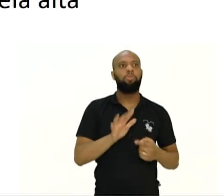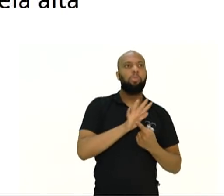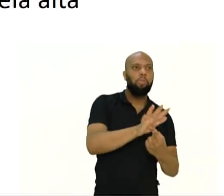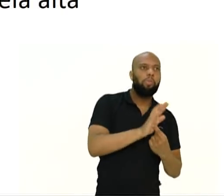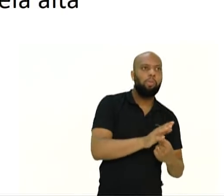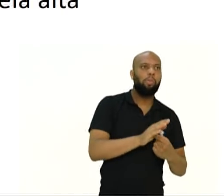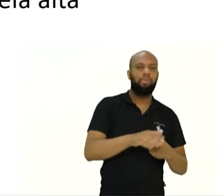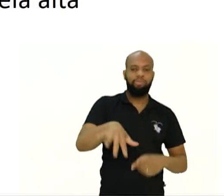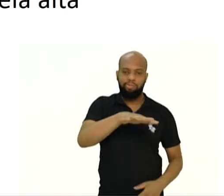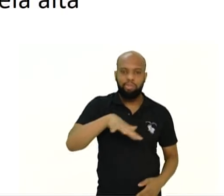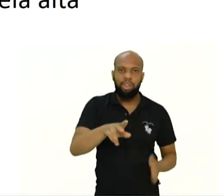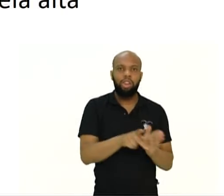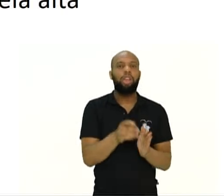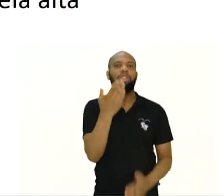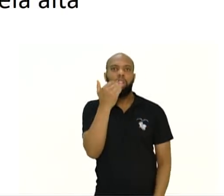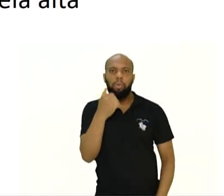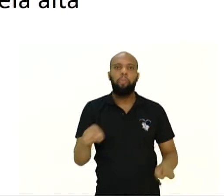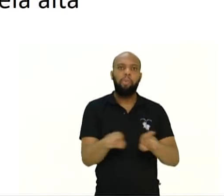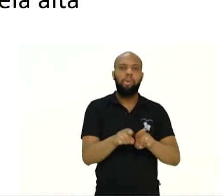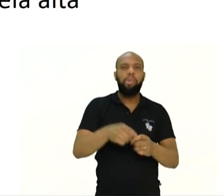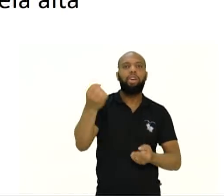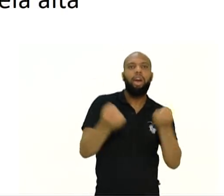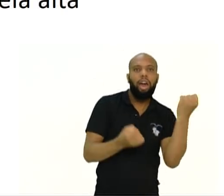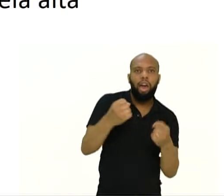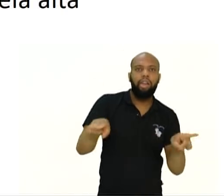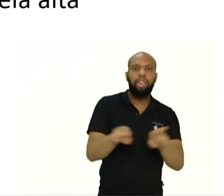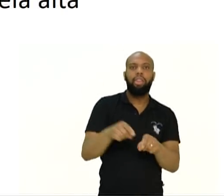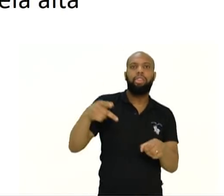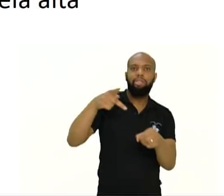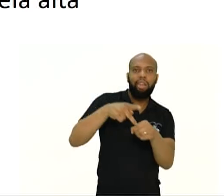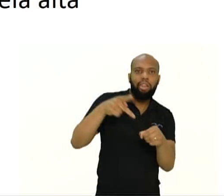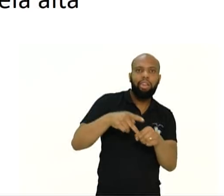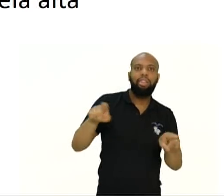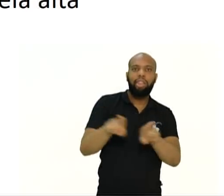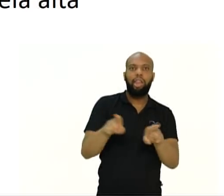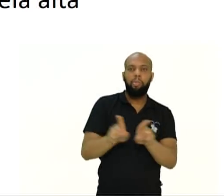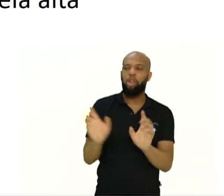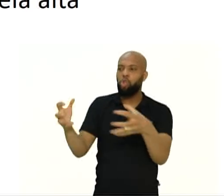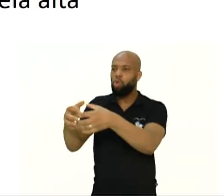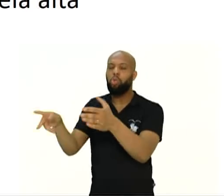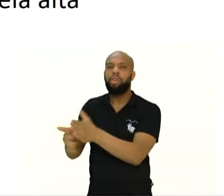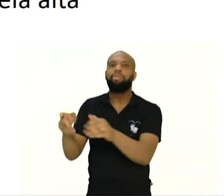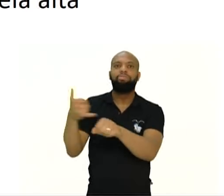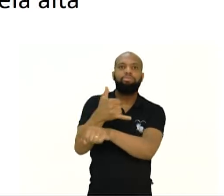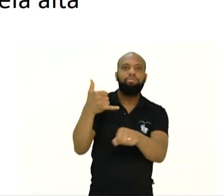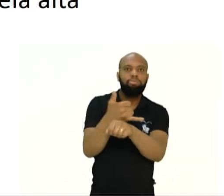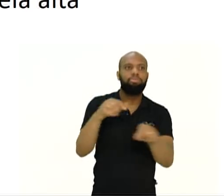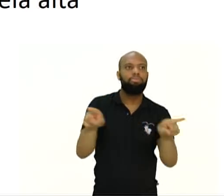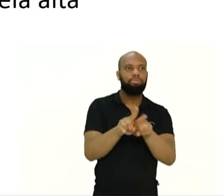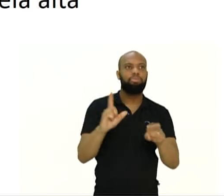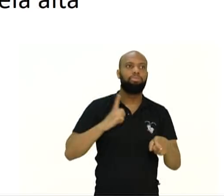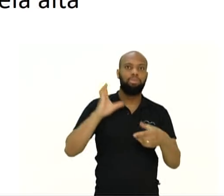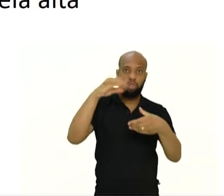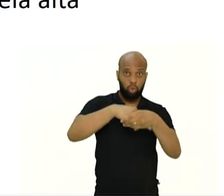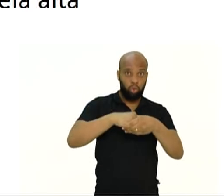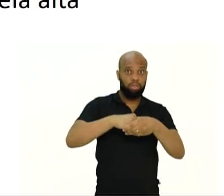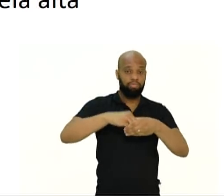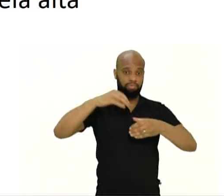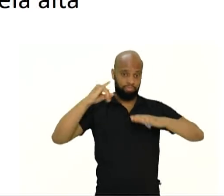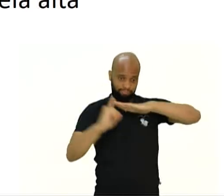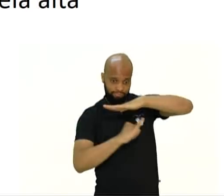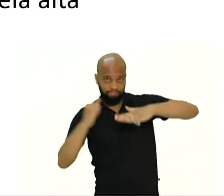destacam-se setores de alimentos, automóveis, petroquímico, siderúrgico, metalúrgico nas indústrias